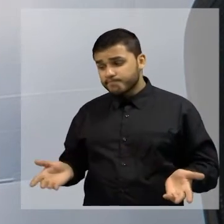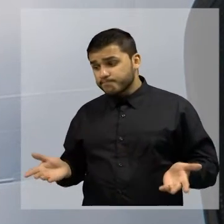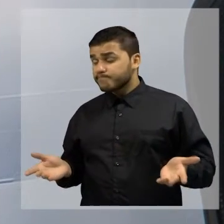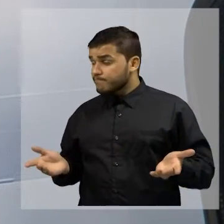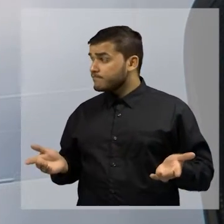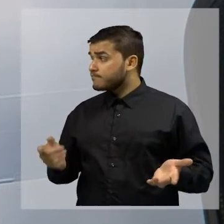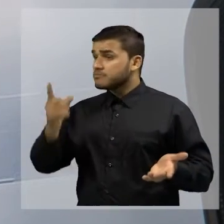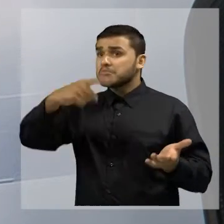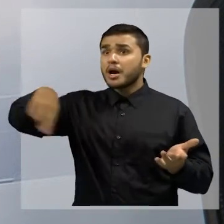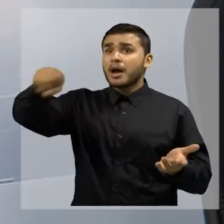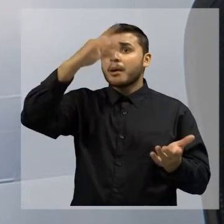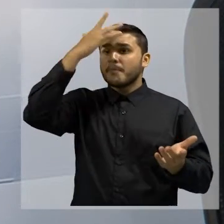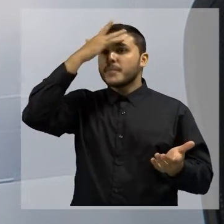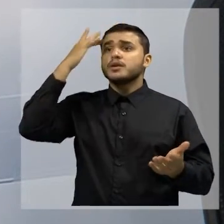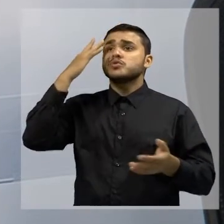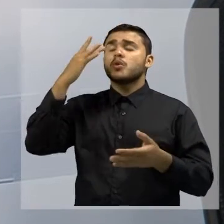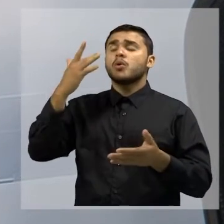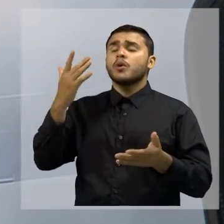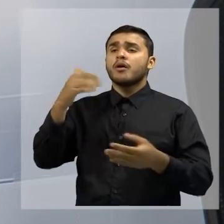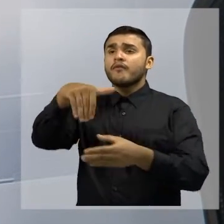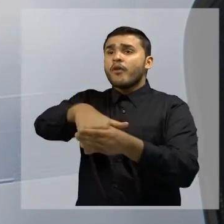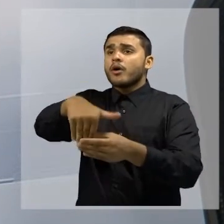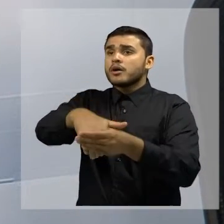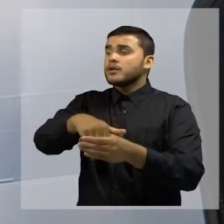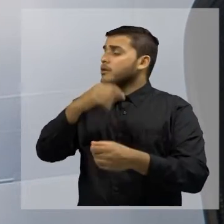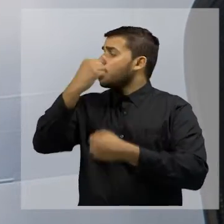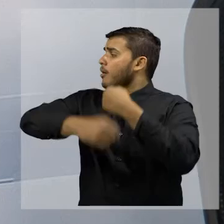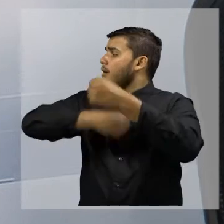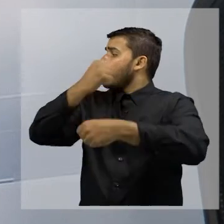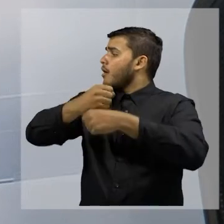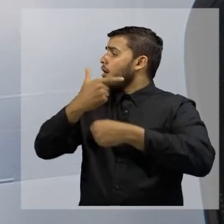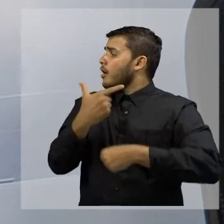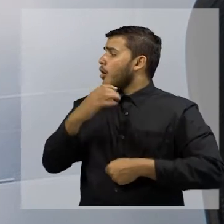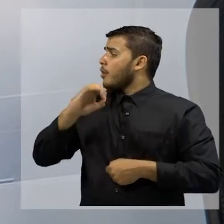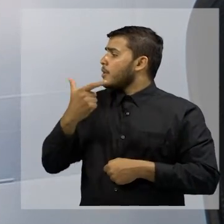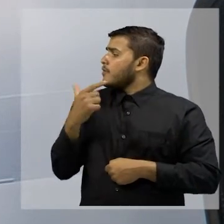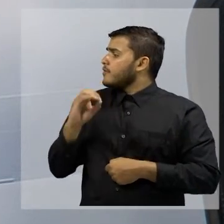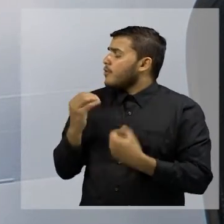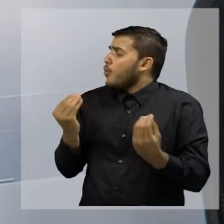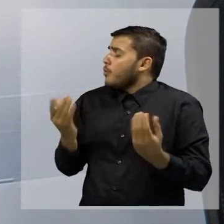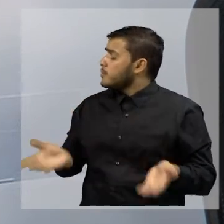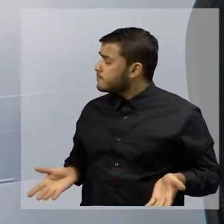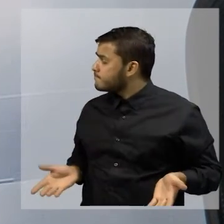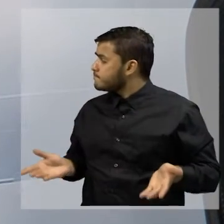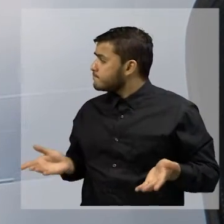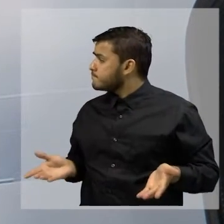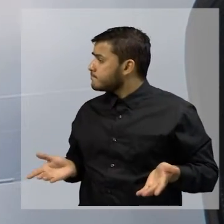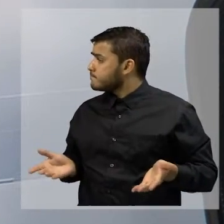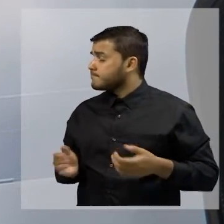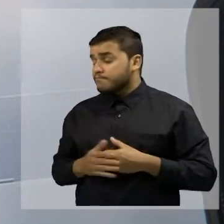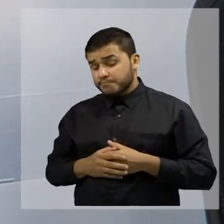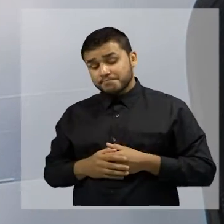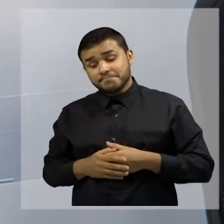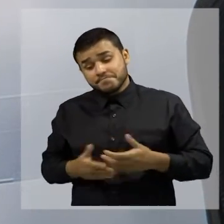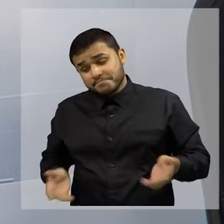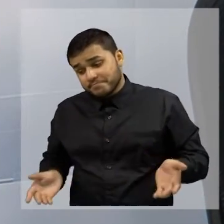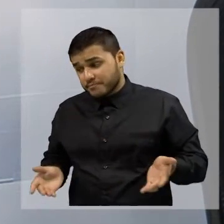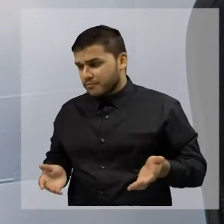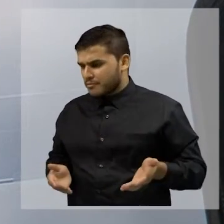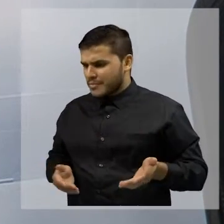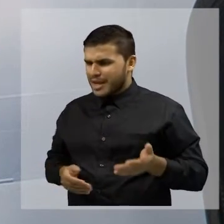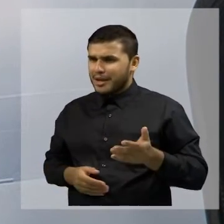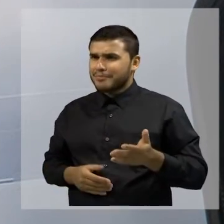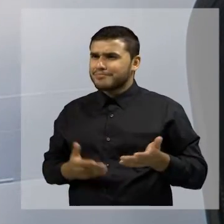eleitor cearense e fortalezense quando chegar 2020, a eleição? Compreender isso. Espera aí. O PT nacional é